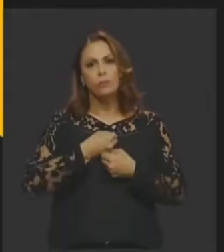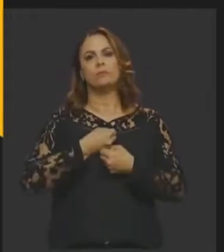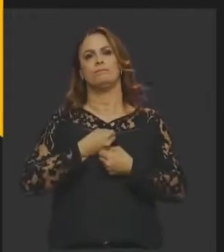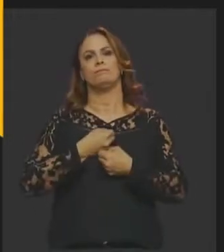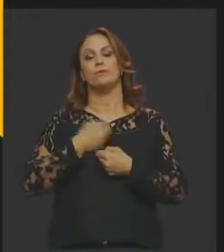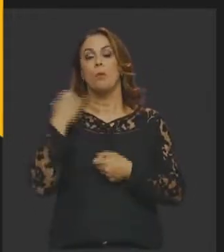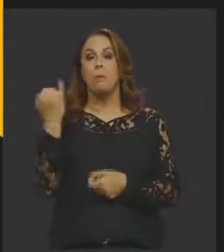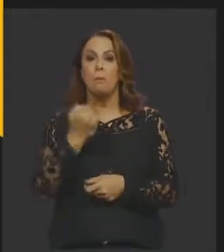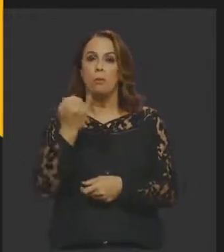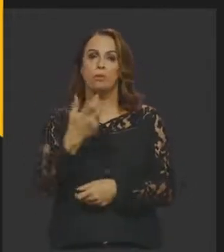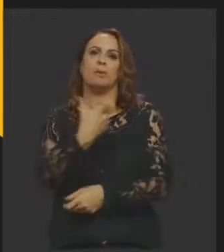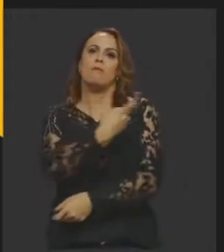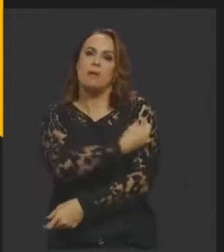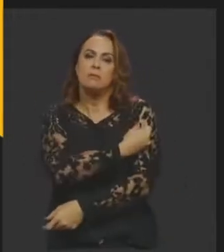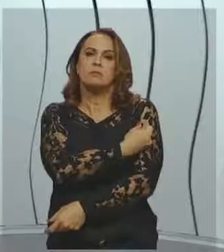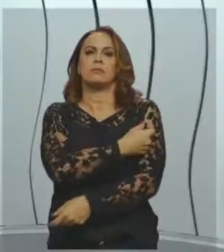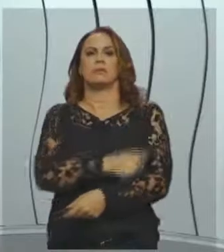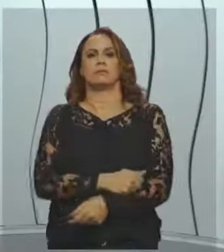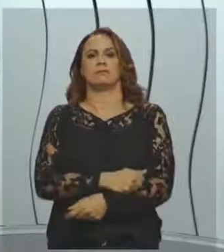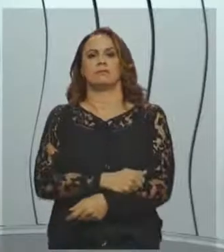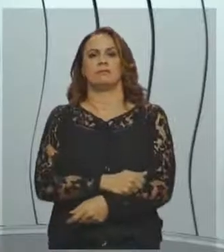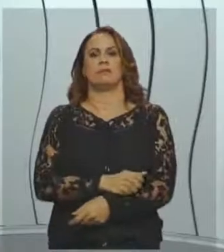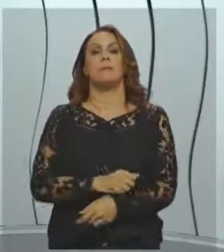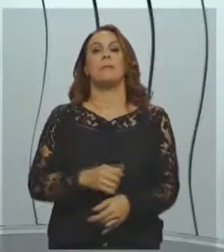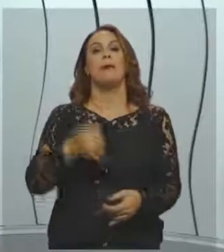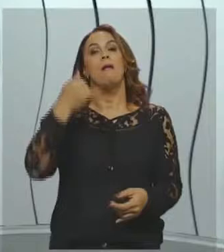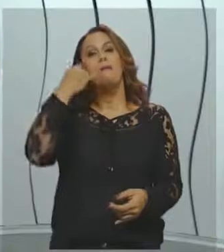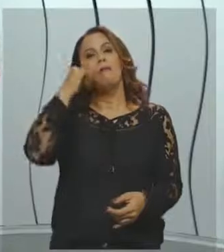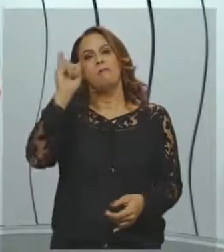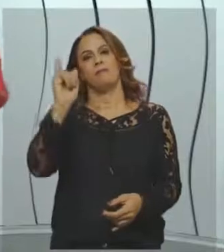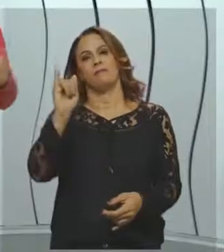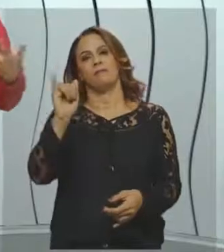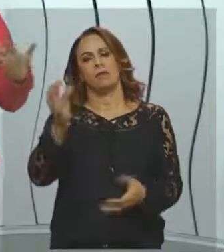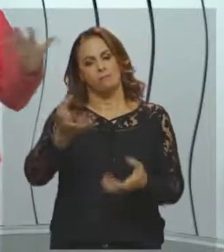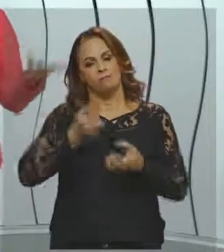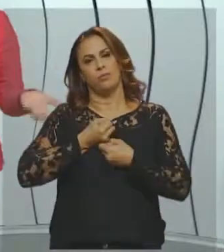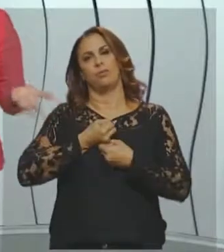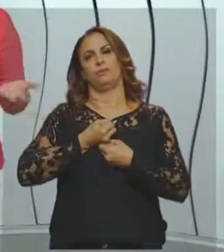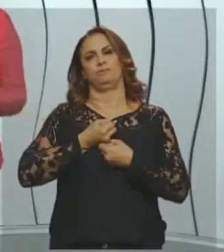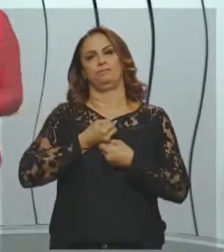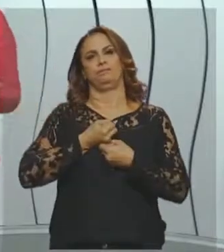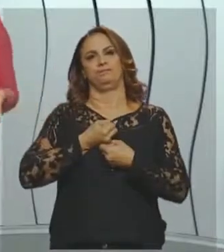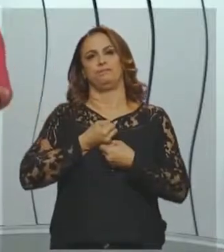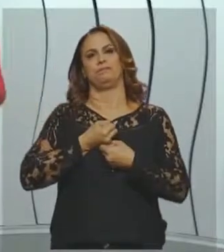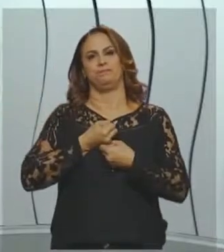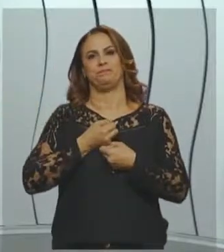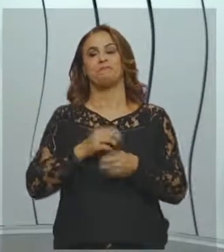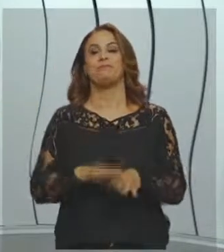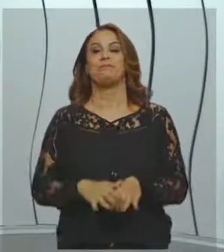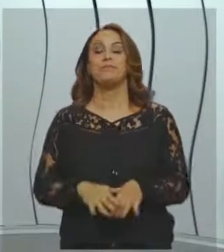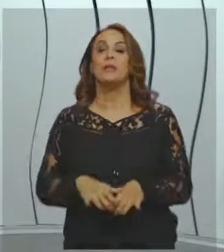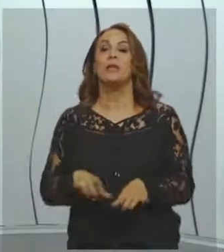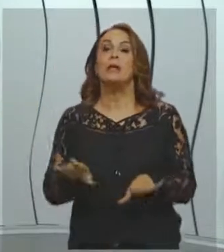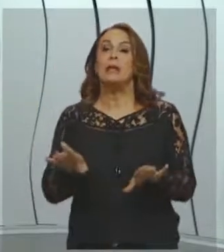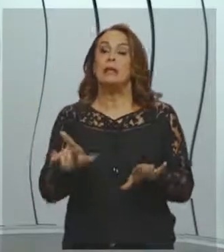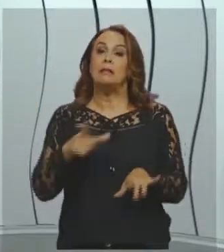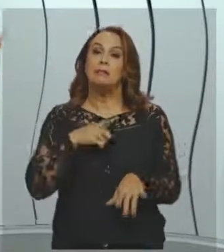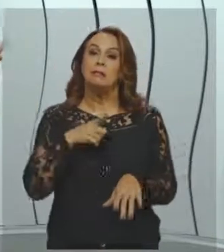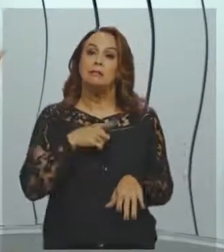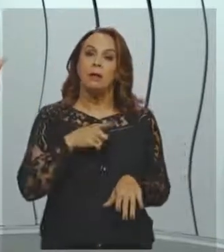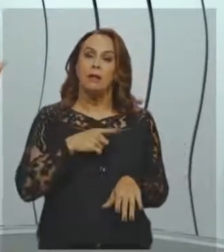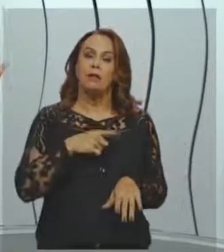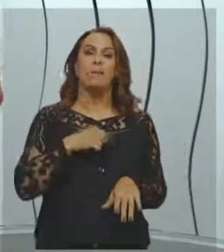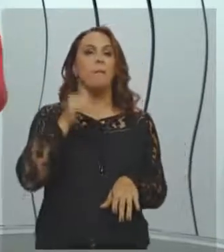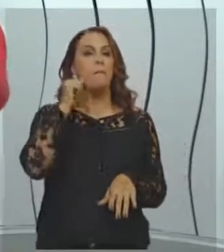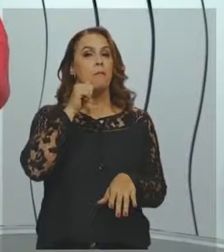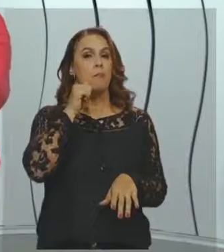necessário o reforço da vacinação para que você não venha ter essa doença. As mulheres grávidas,